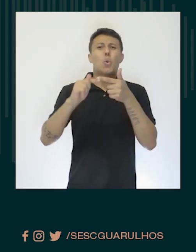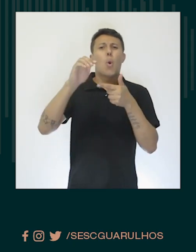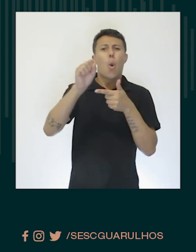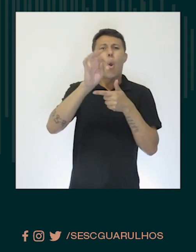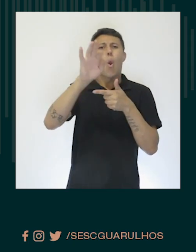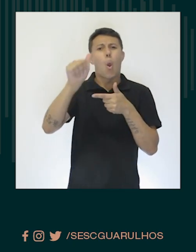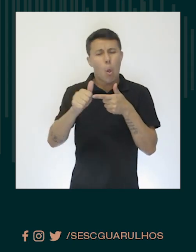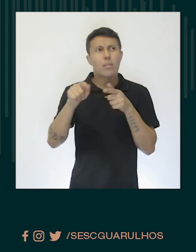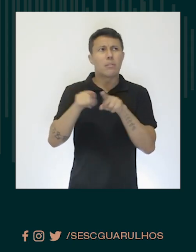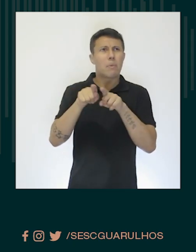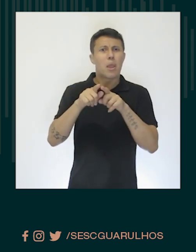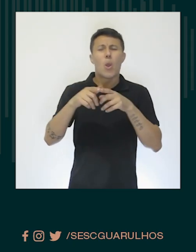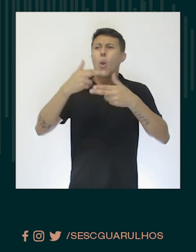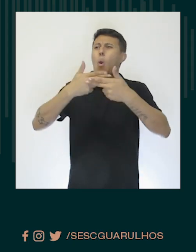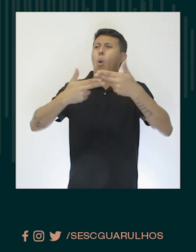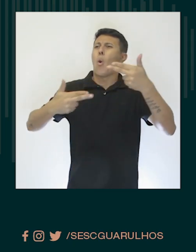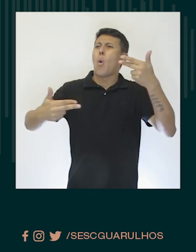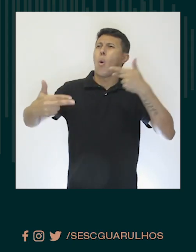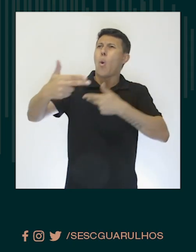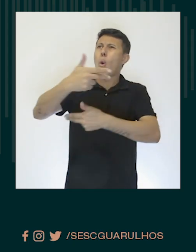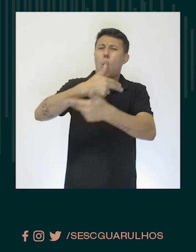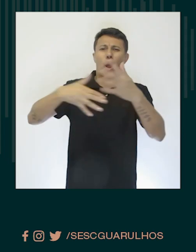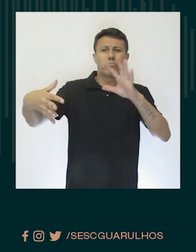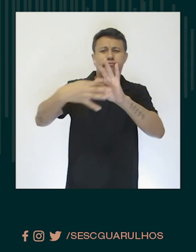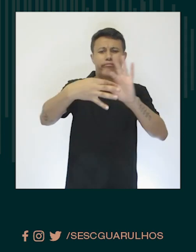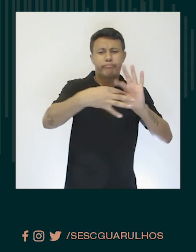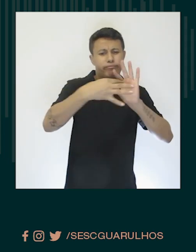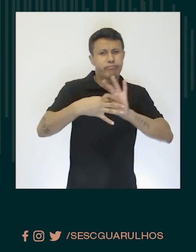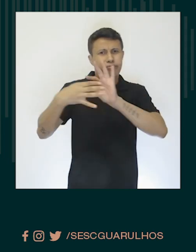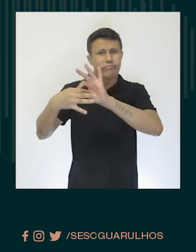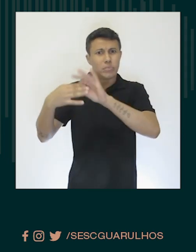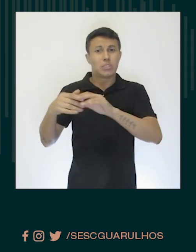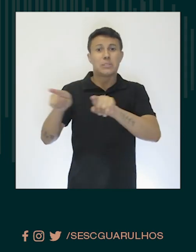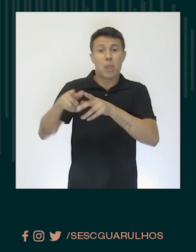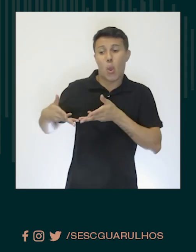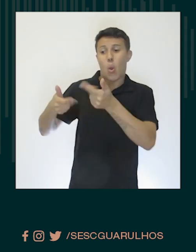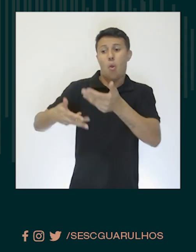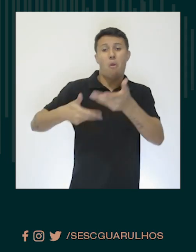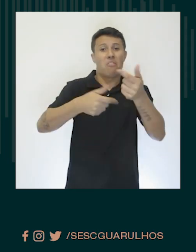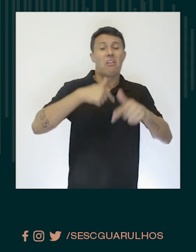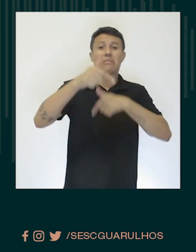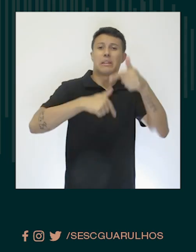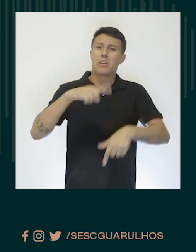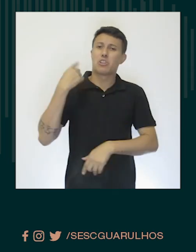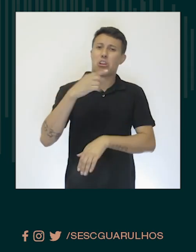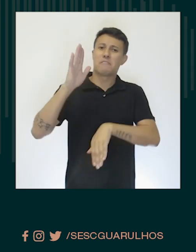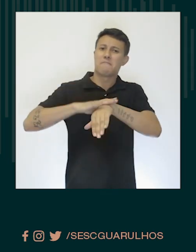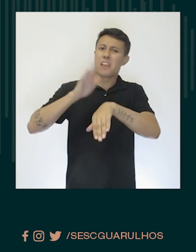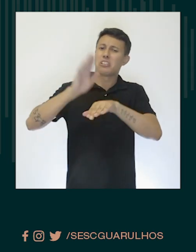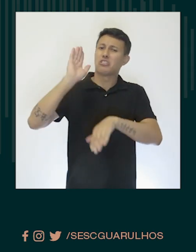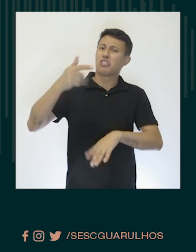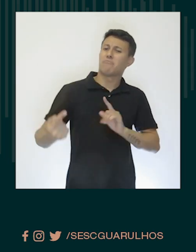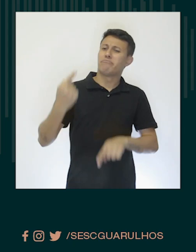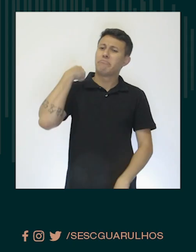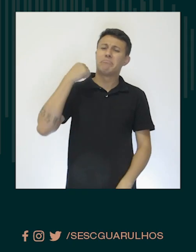Costa. É, um monte de coisa foi linkado, né, com esses dois convidados nos trabalhos que a gente já